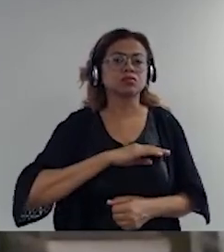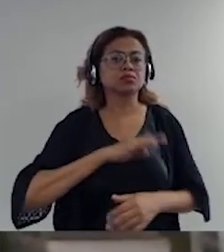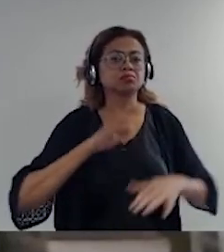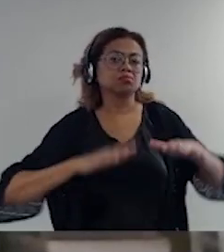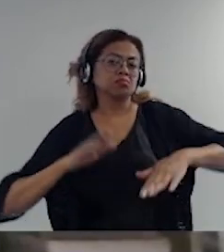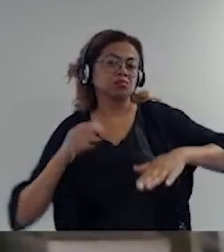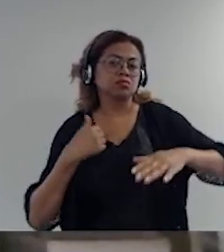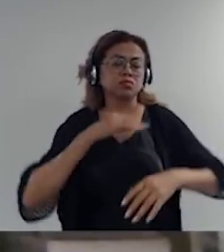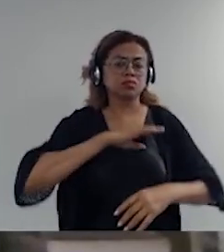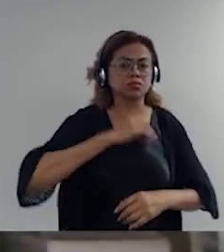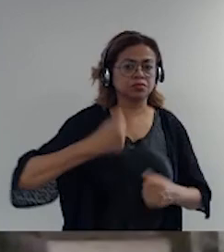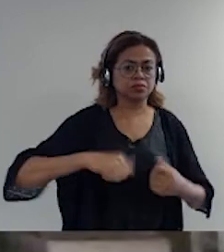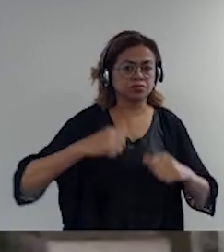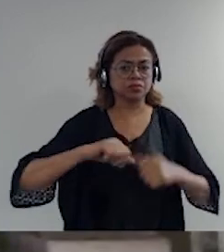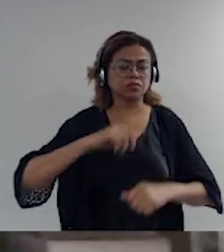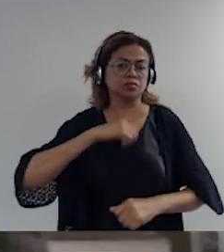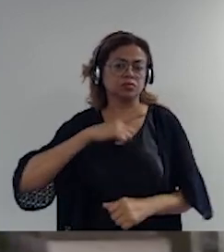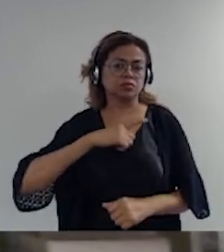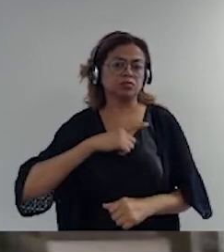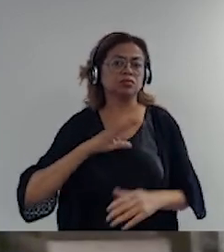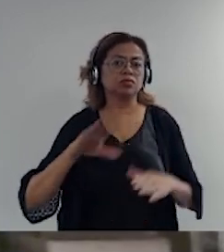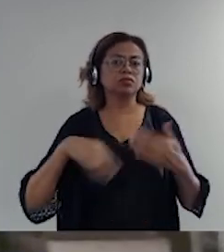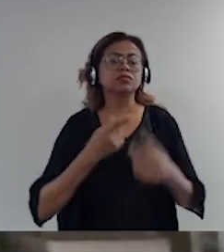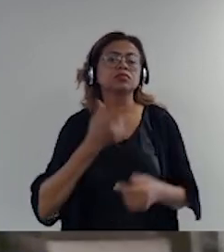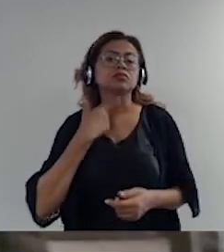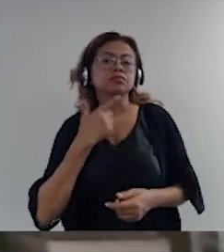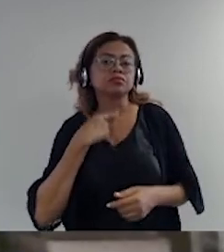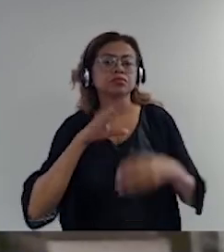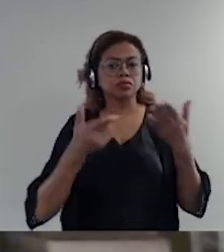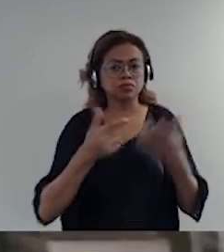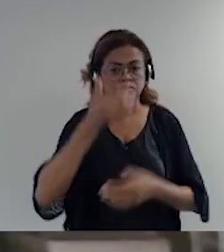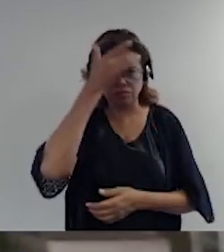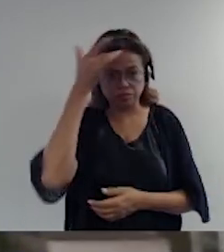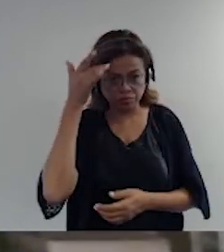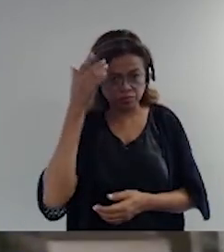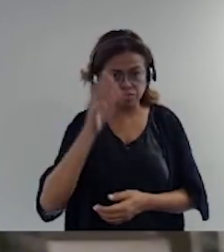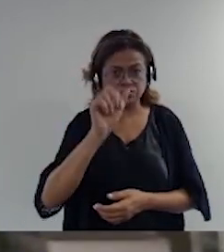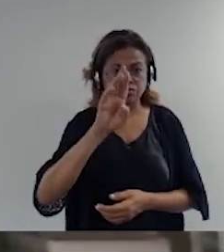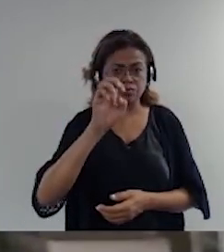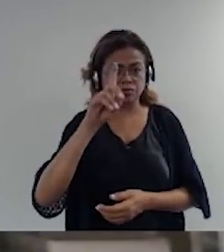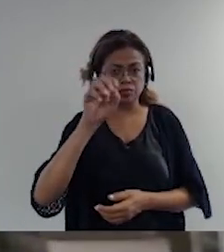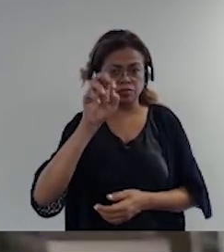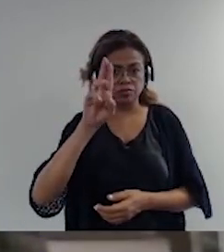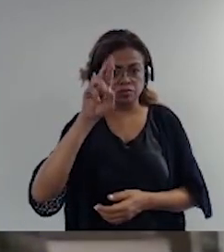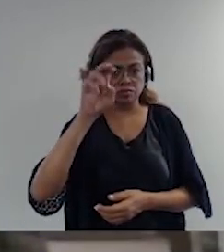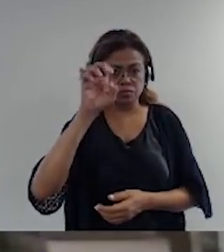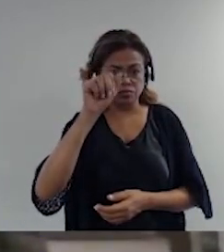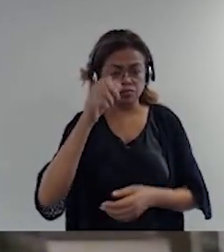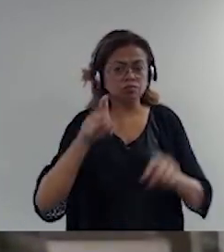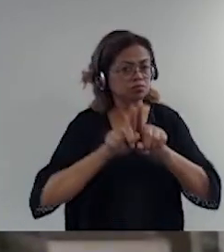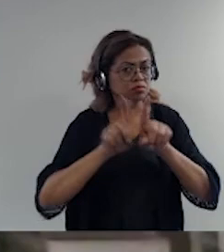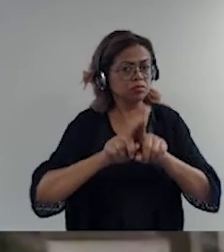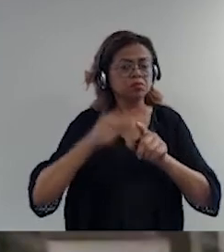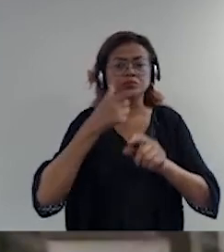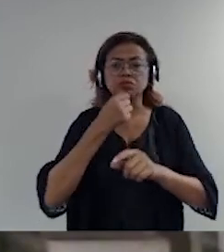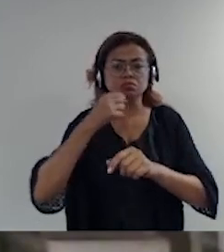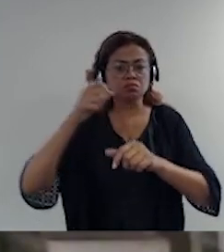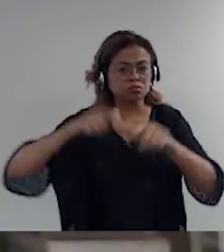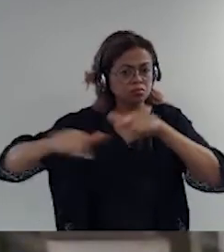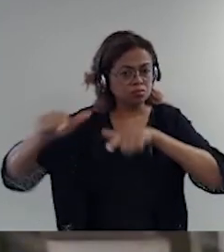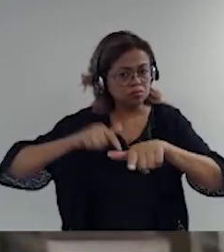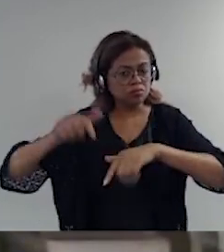nós devemos ter, os interesses dos credores, dos debenturistas, mas também dos empregados, dos interesses